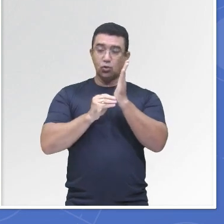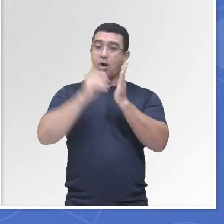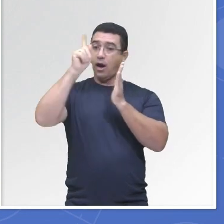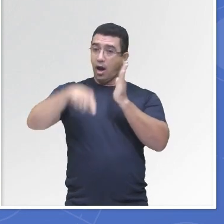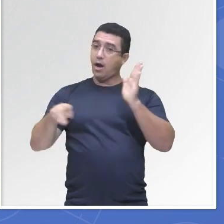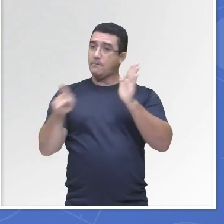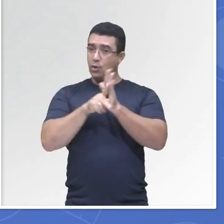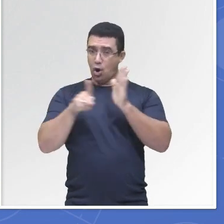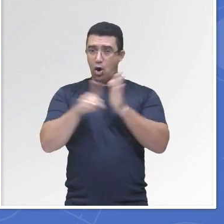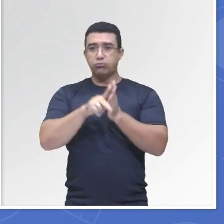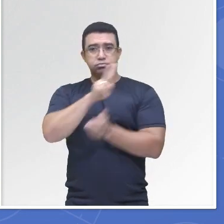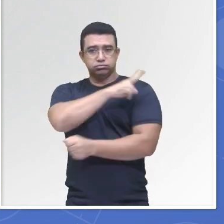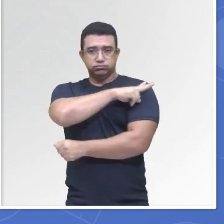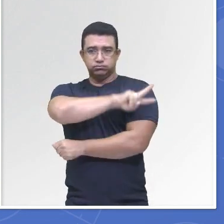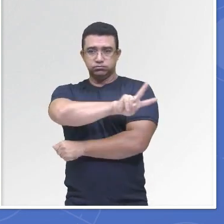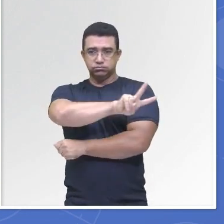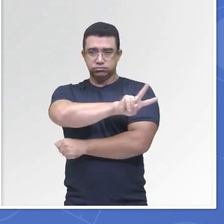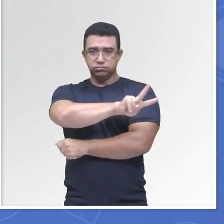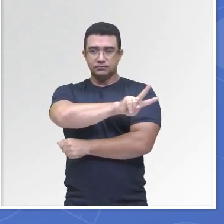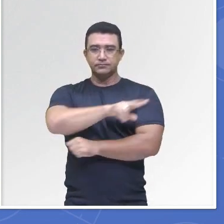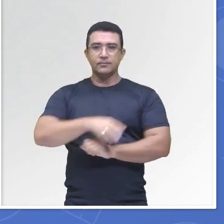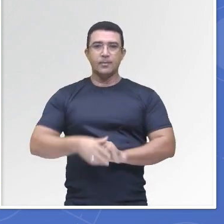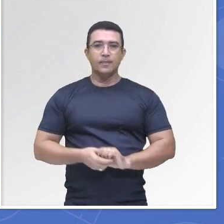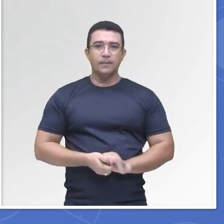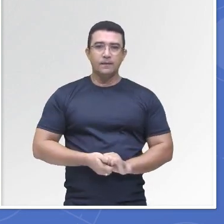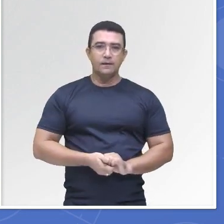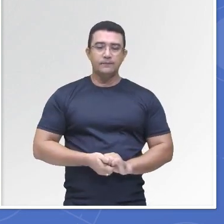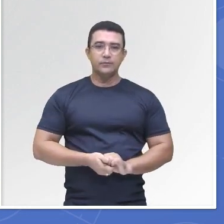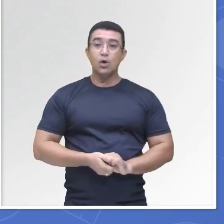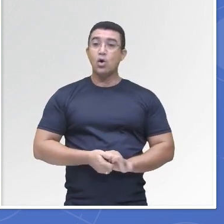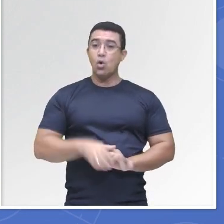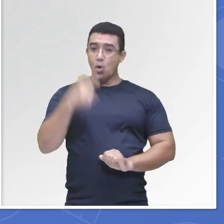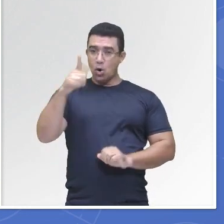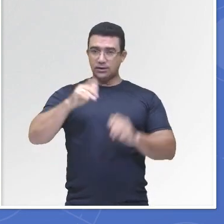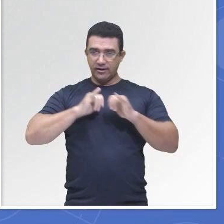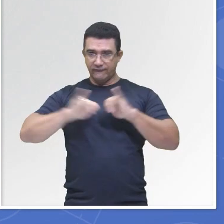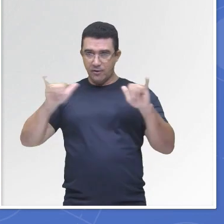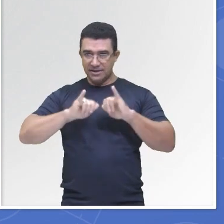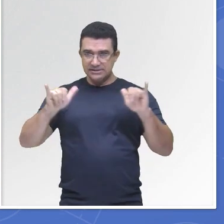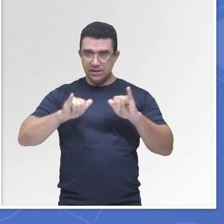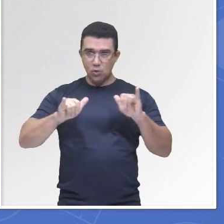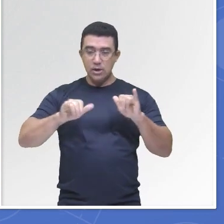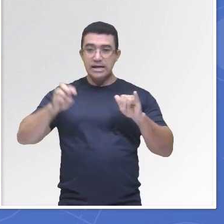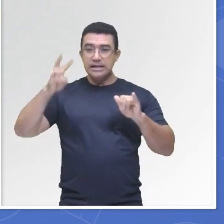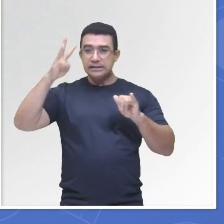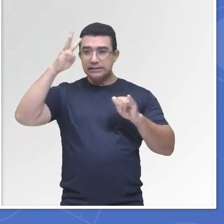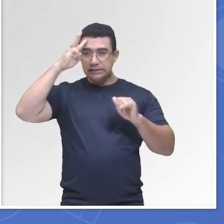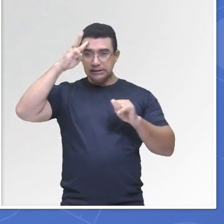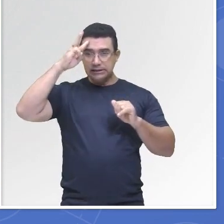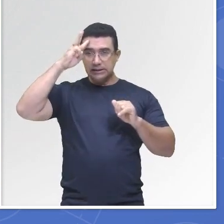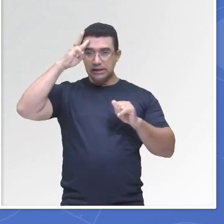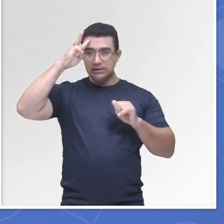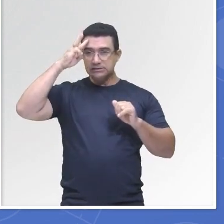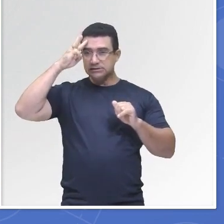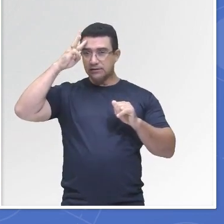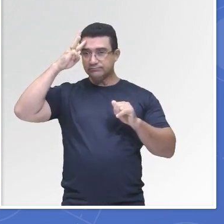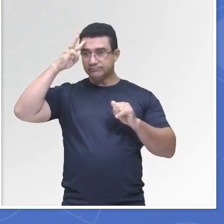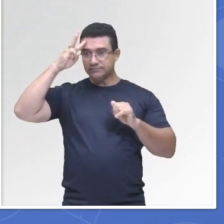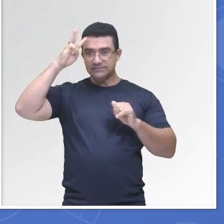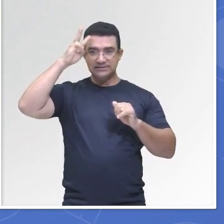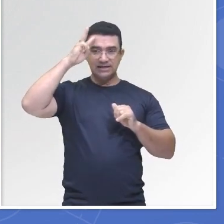ano do ensino médio. Outro comunicado importante é que terça-feira e quarta-feira, eu vou repetir isso daqui a pouco,